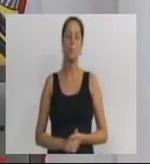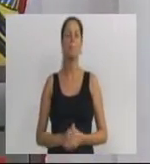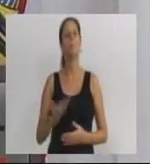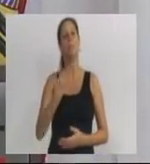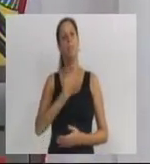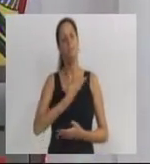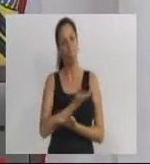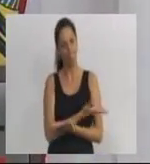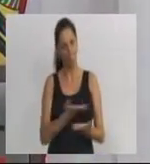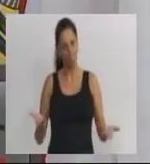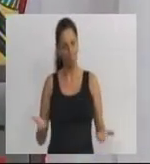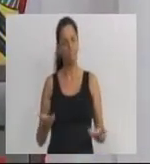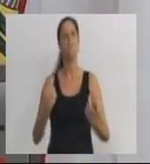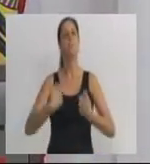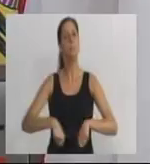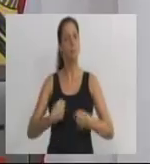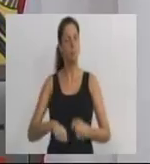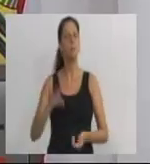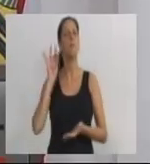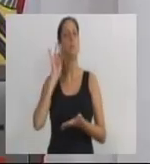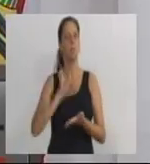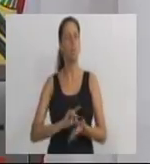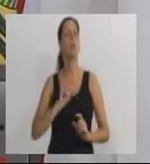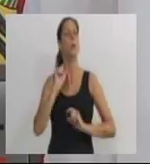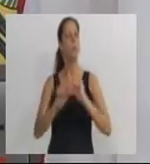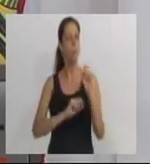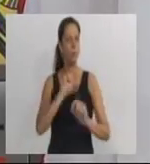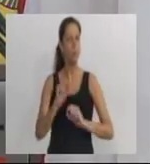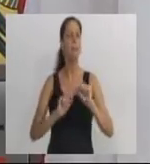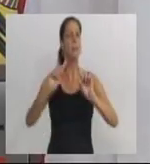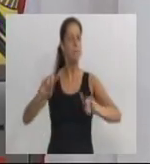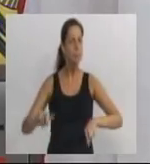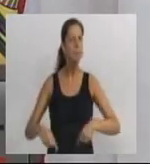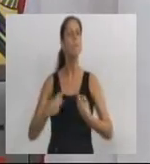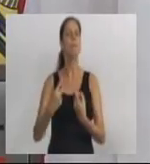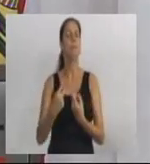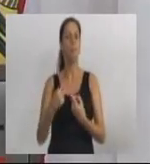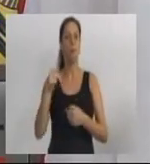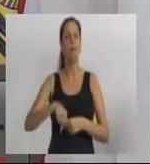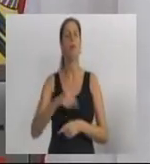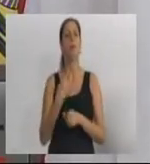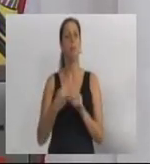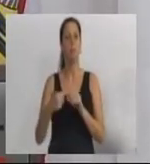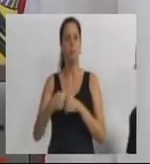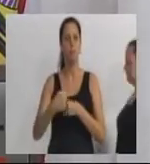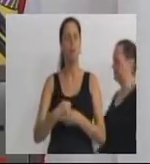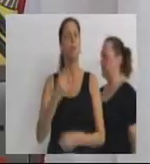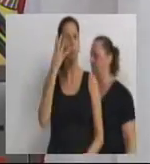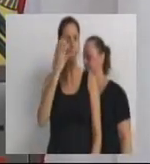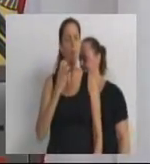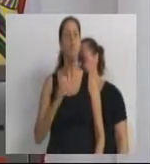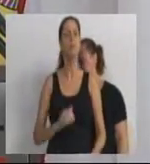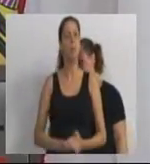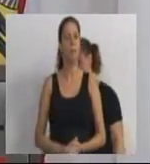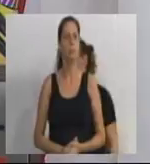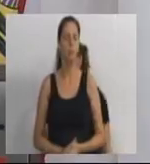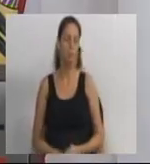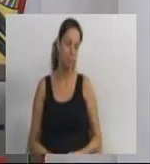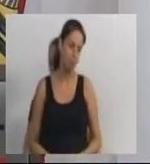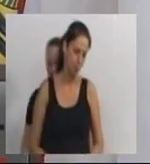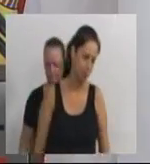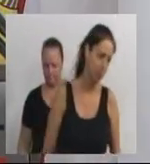Colegas, a gente tem que enfrentar, fazer os grandes desafios que a cidade precisa fazer, é com seriedade. É